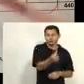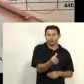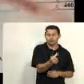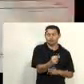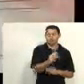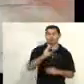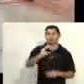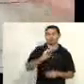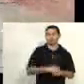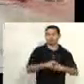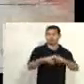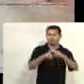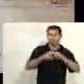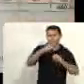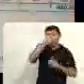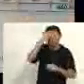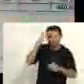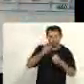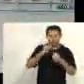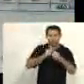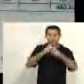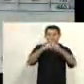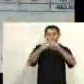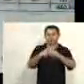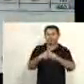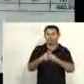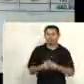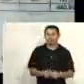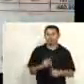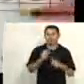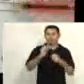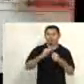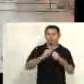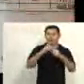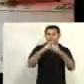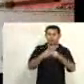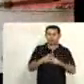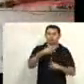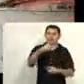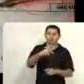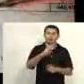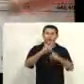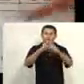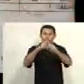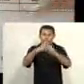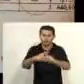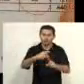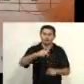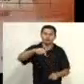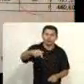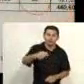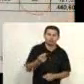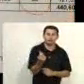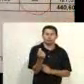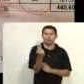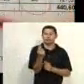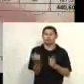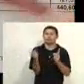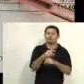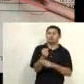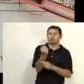C. Portanto, pessoal, fazendo a multiplicação do P vezes Q, do preço